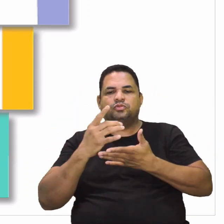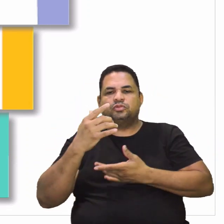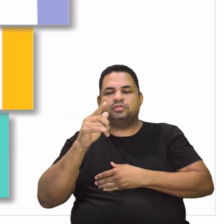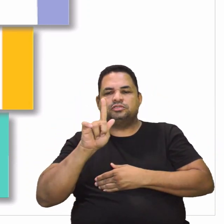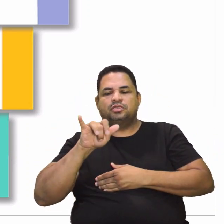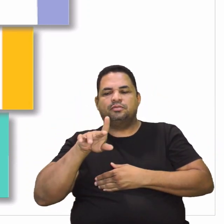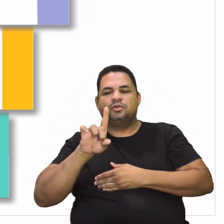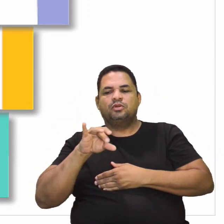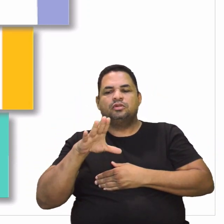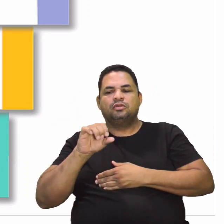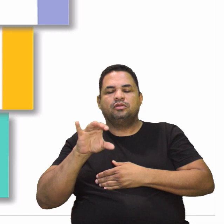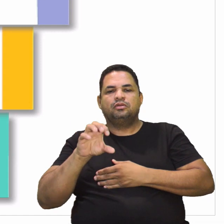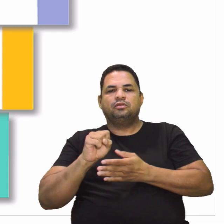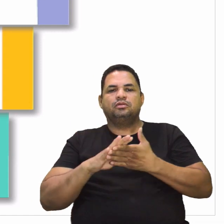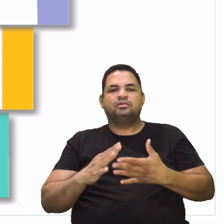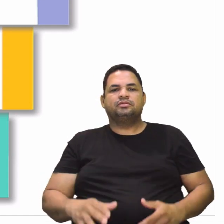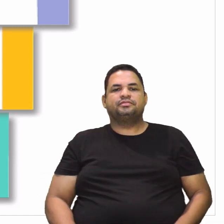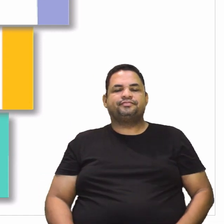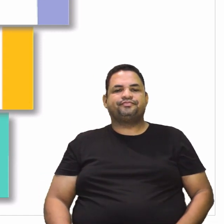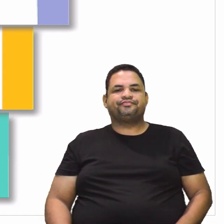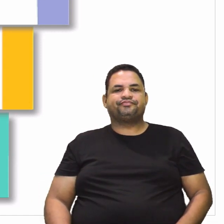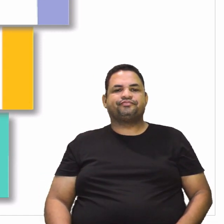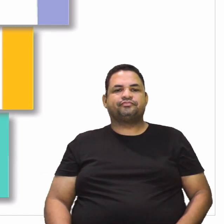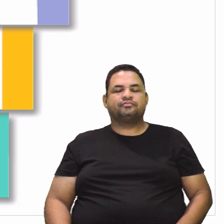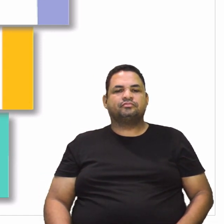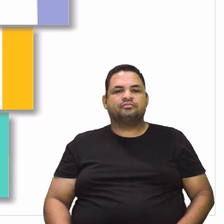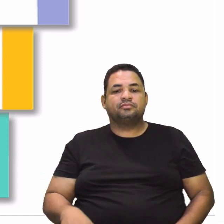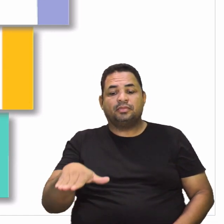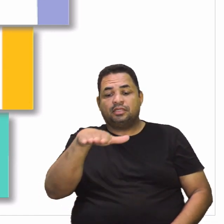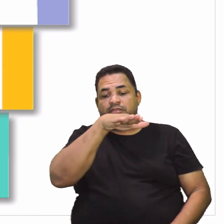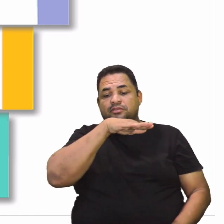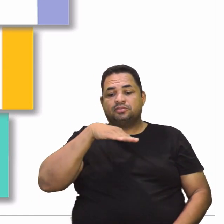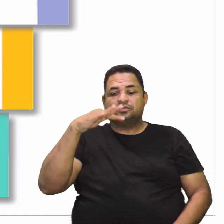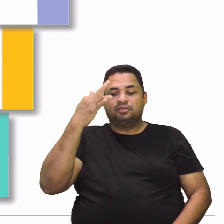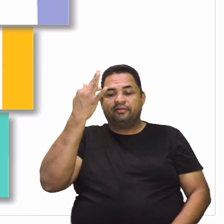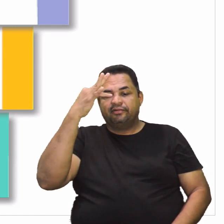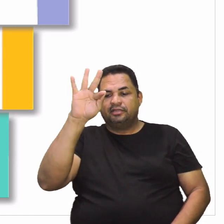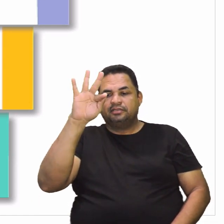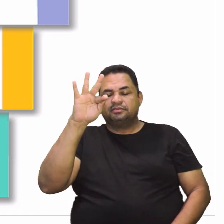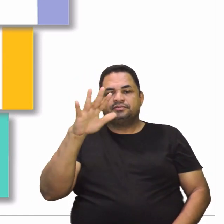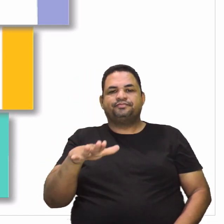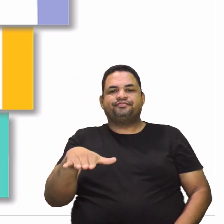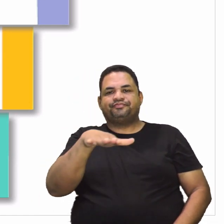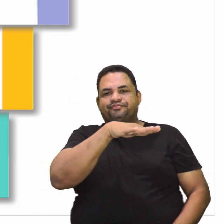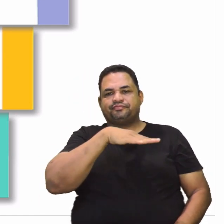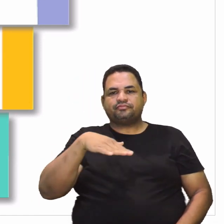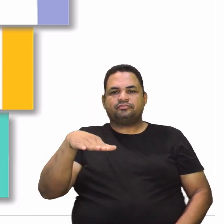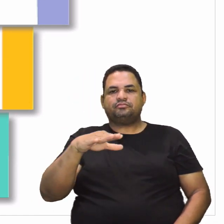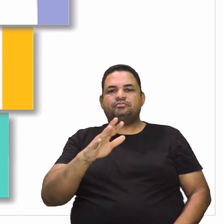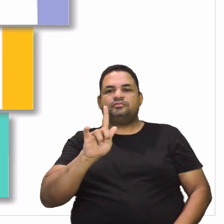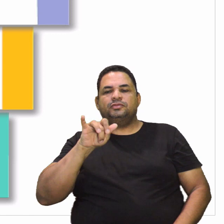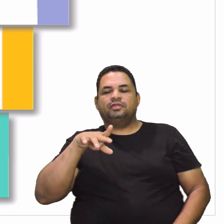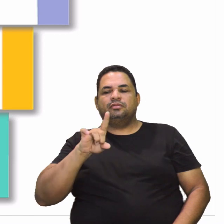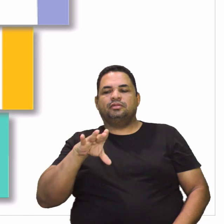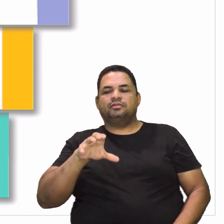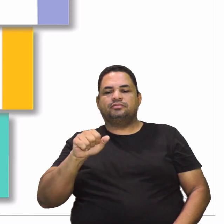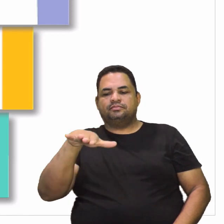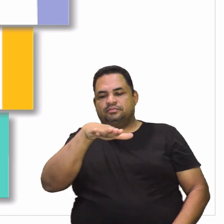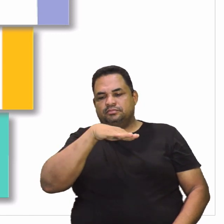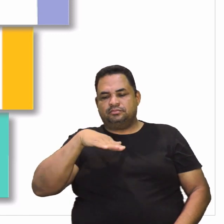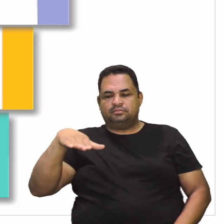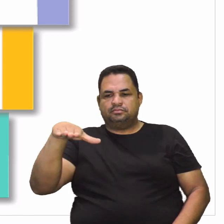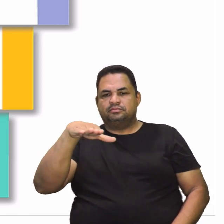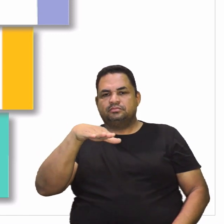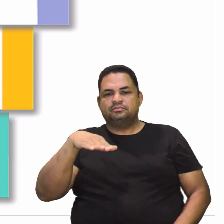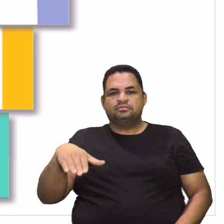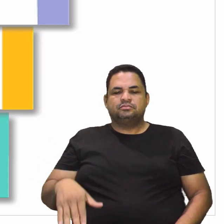Germânicos. Quando se fala reinos francos, é aquela região da França, né? E os reinos germânicos, aquela região